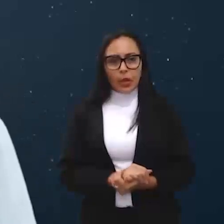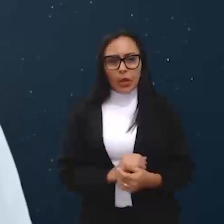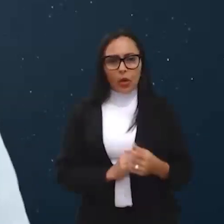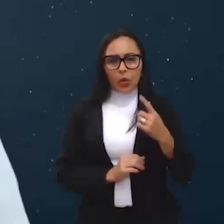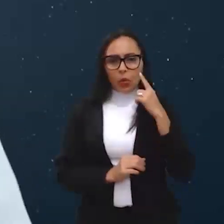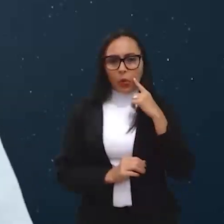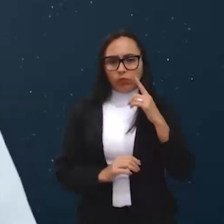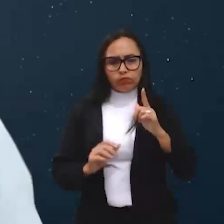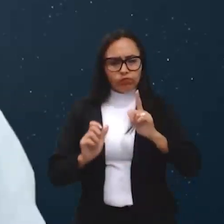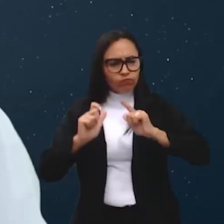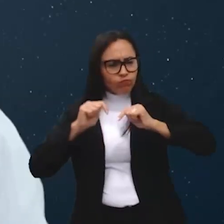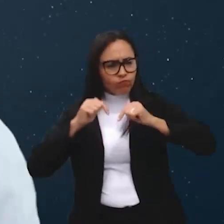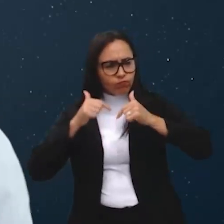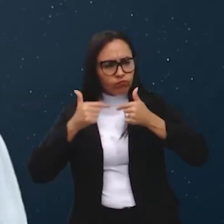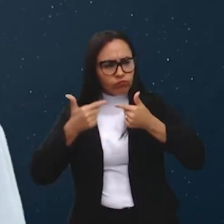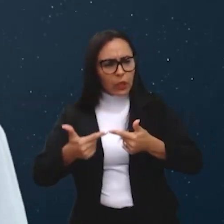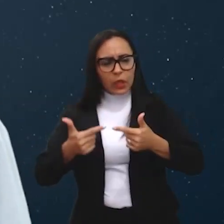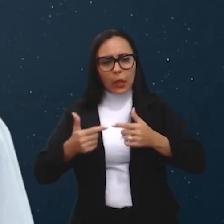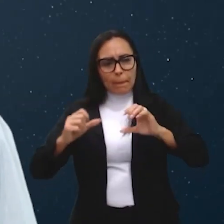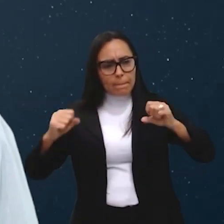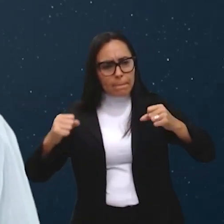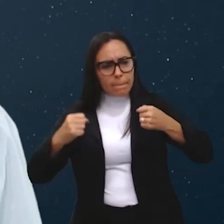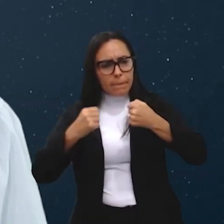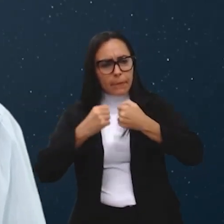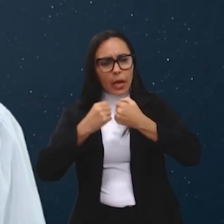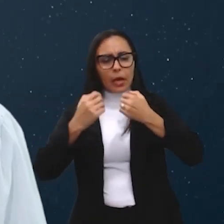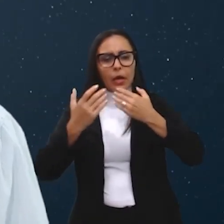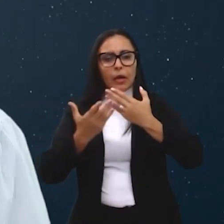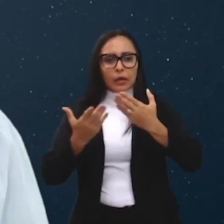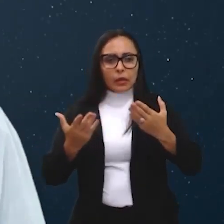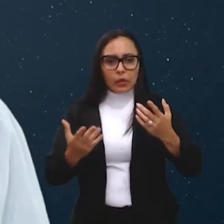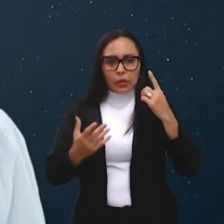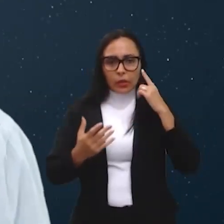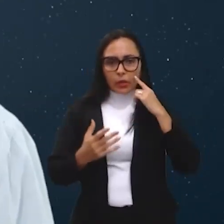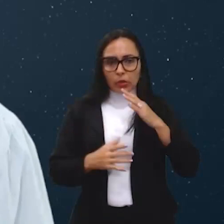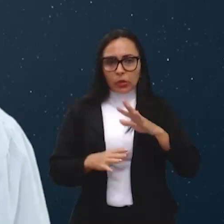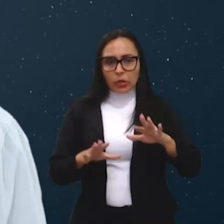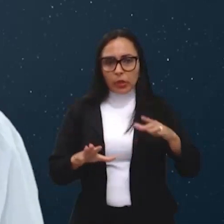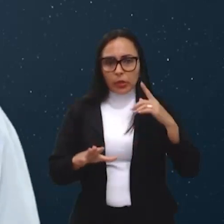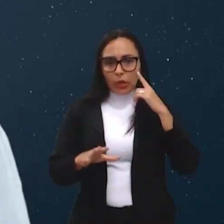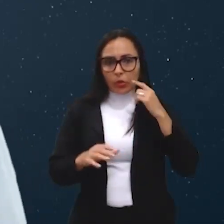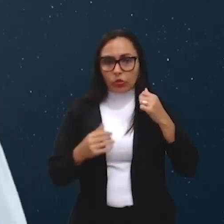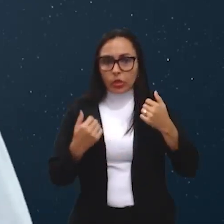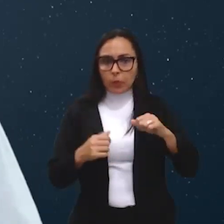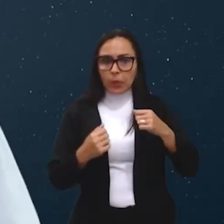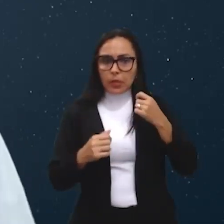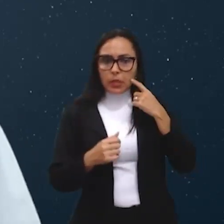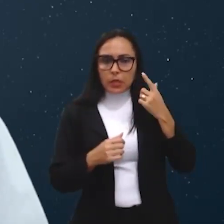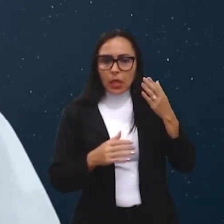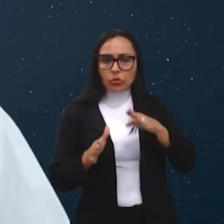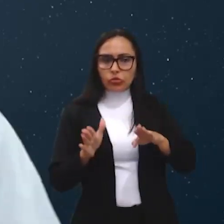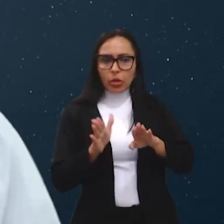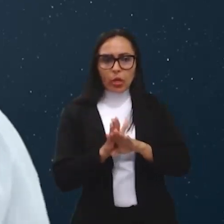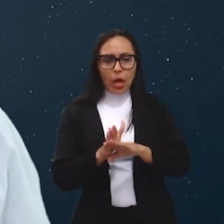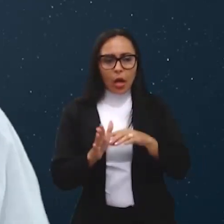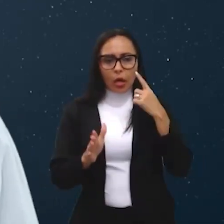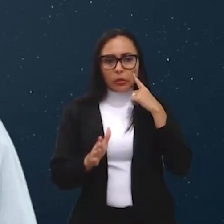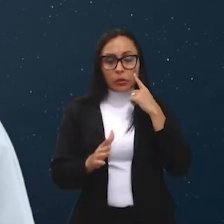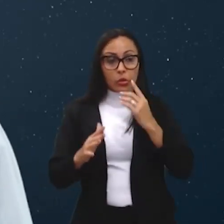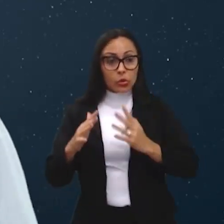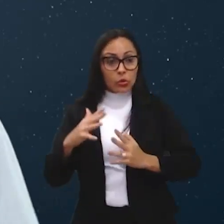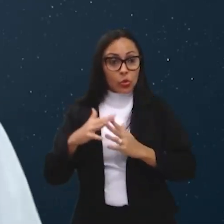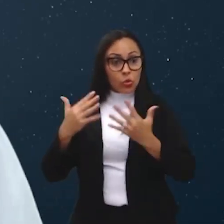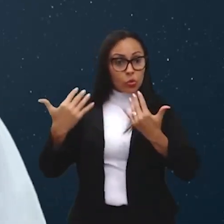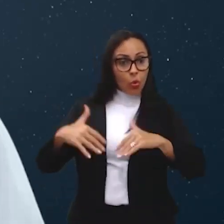muito grande, entendeu? Então eles têm que chegar, como a gente diz hoje, chegando, tem que chegar chocando, chamando